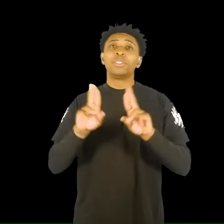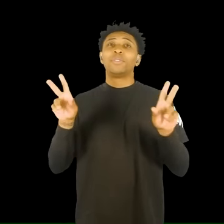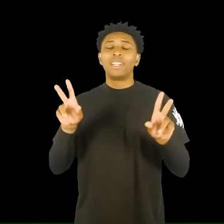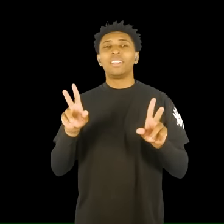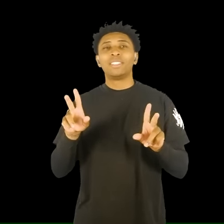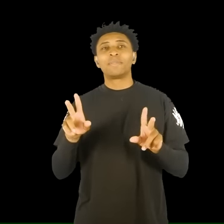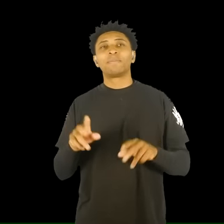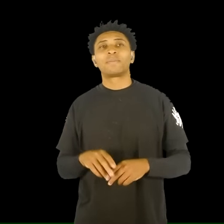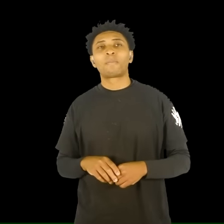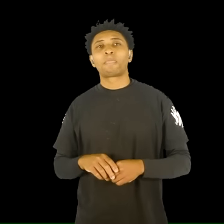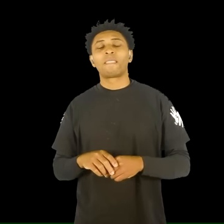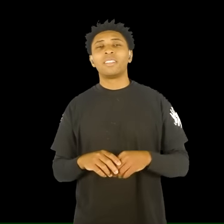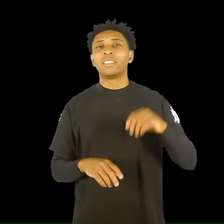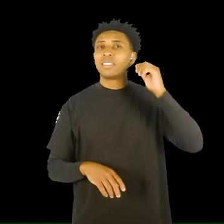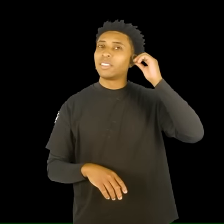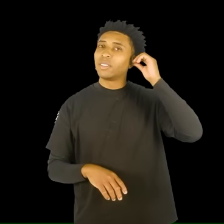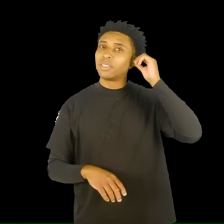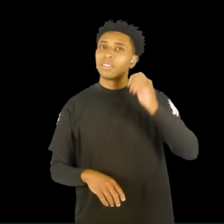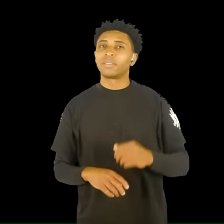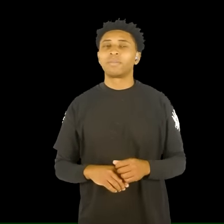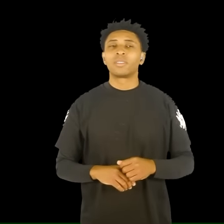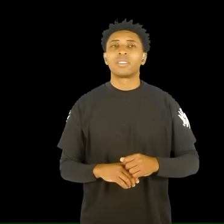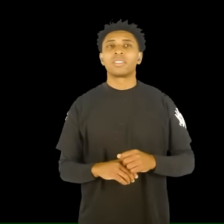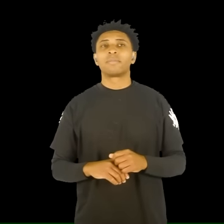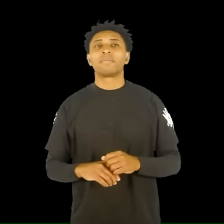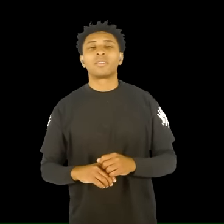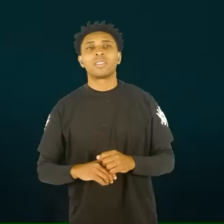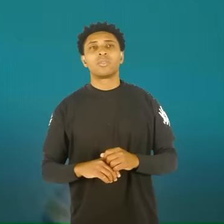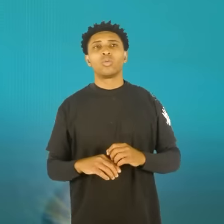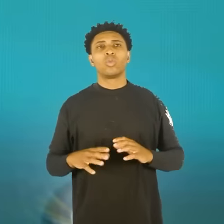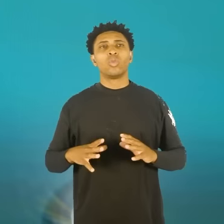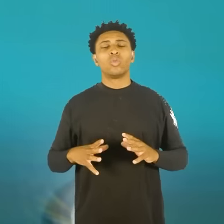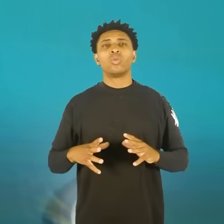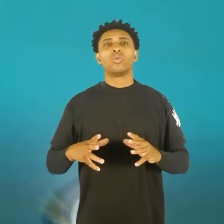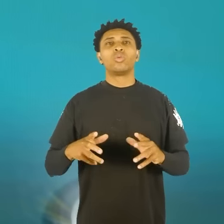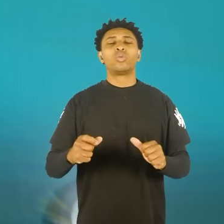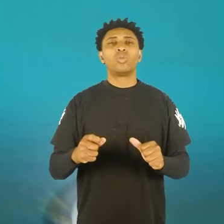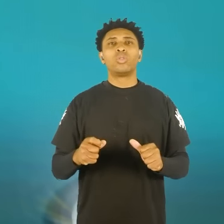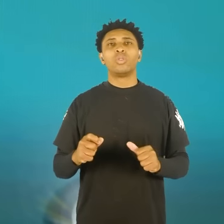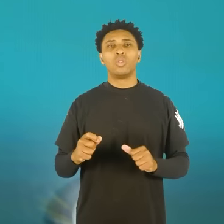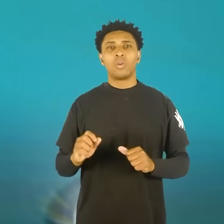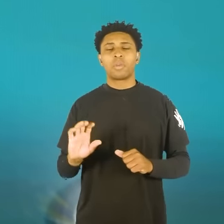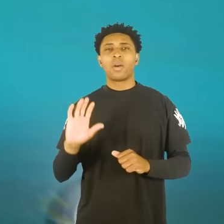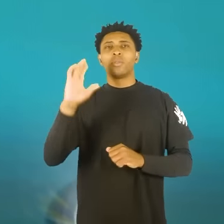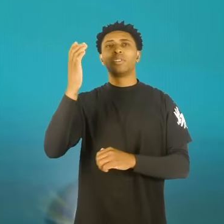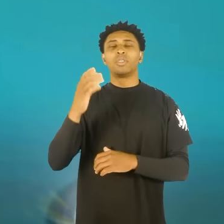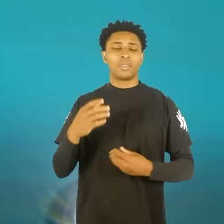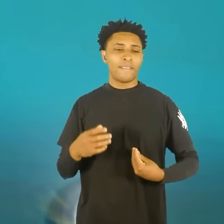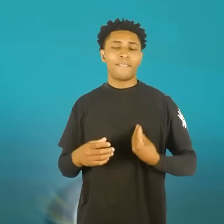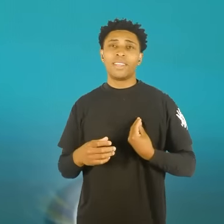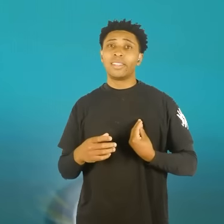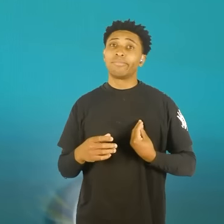ausências de expectativas celestiais. Nem todos nós aqui fomos gerados com grandes expectativas de papai e de mamãe.